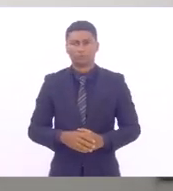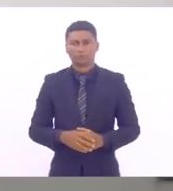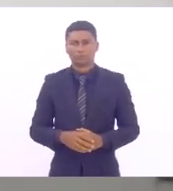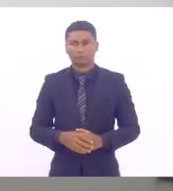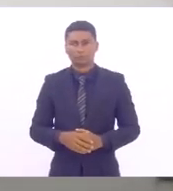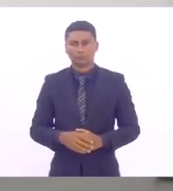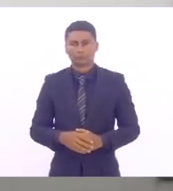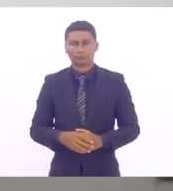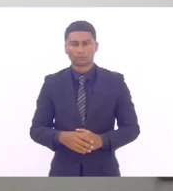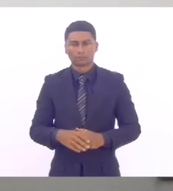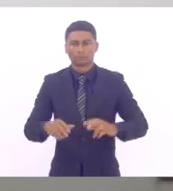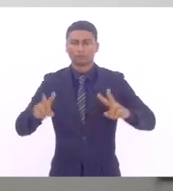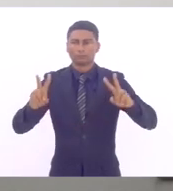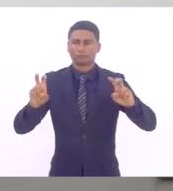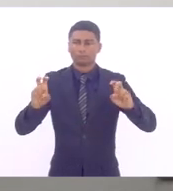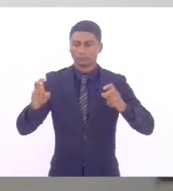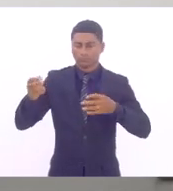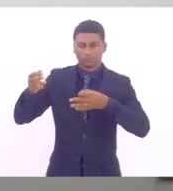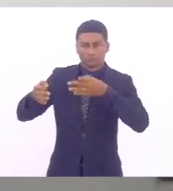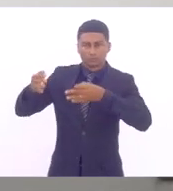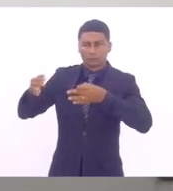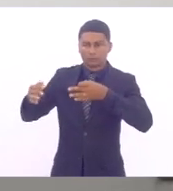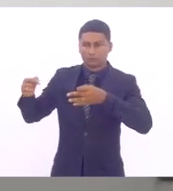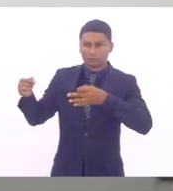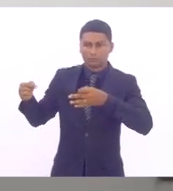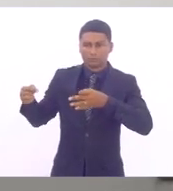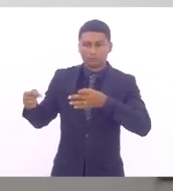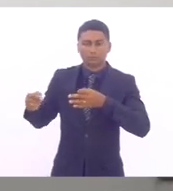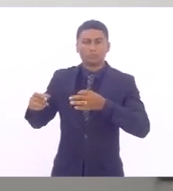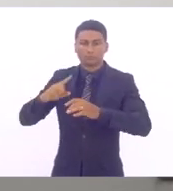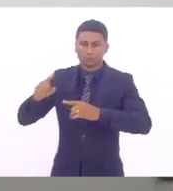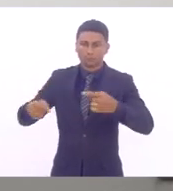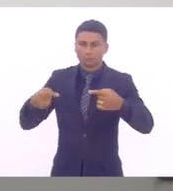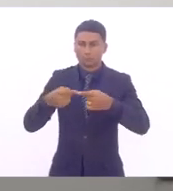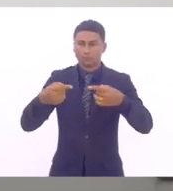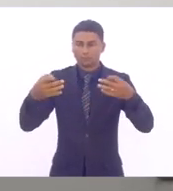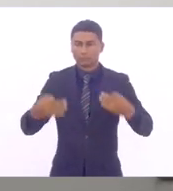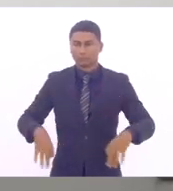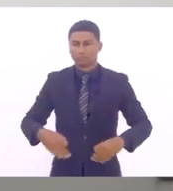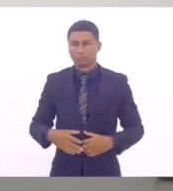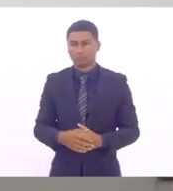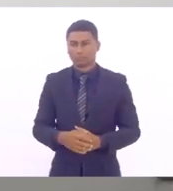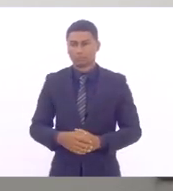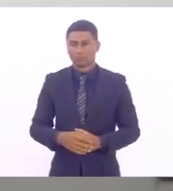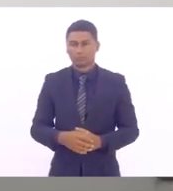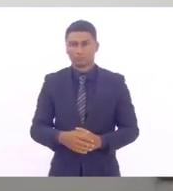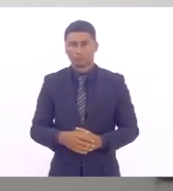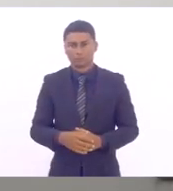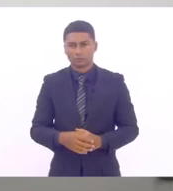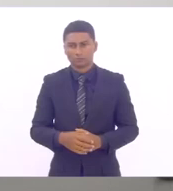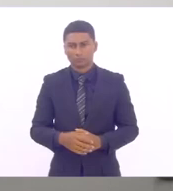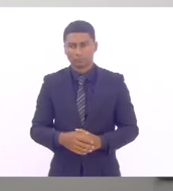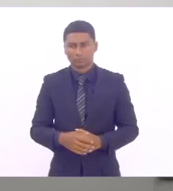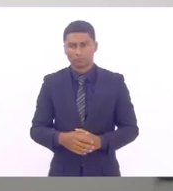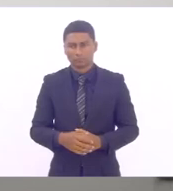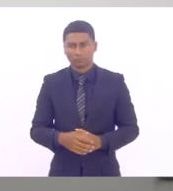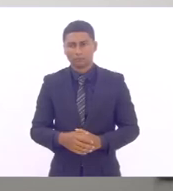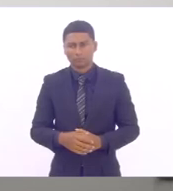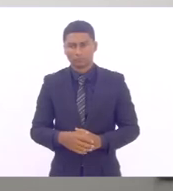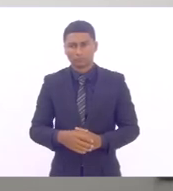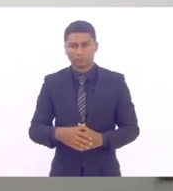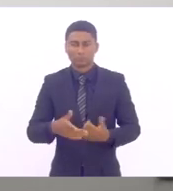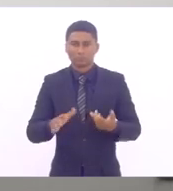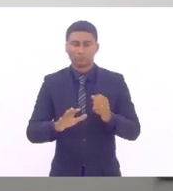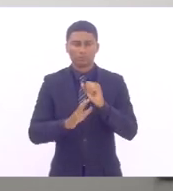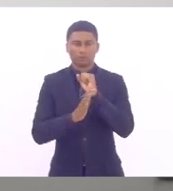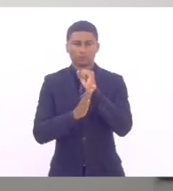a segurança jurídica, né, não queria usar o juridiquês, mas sobre o manto da segurança jurídica